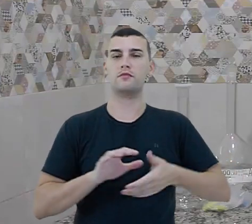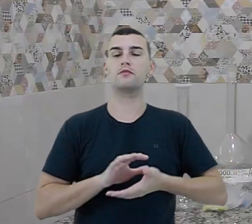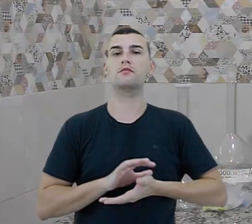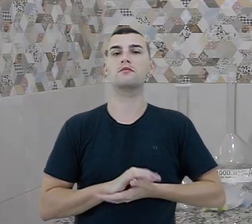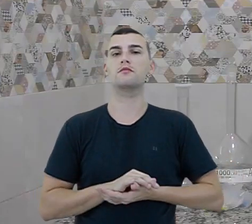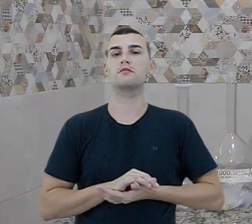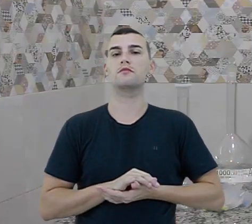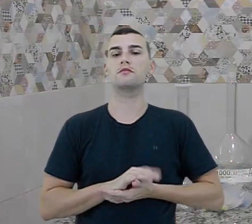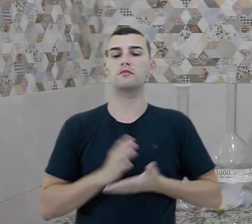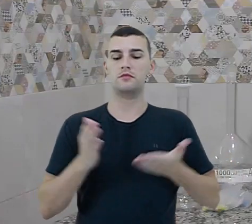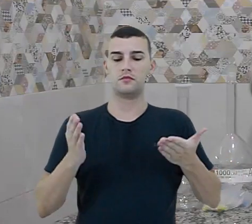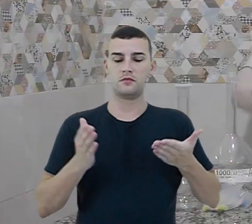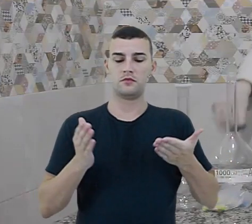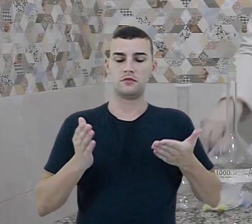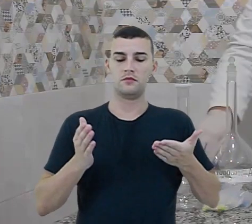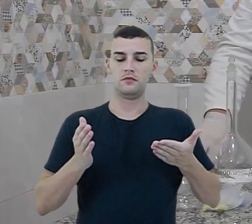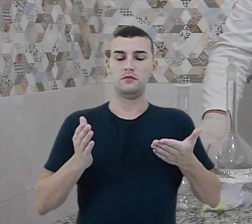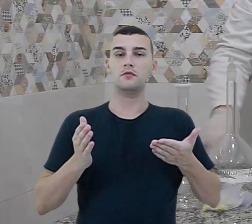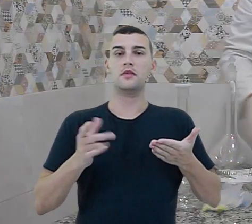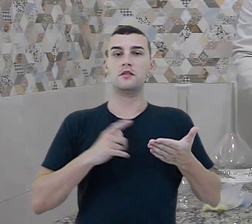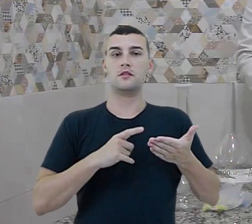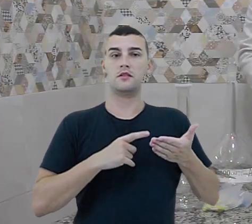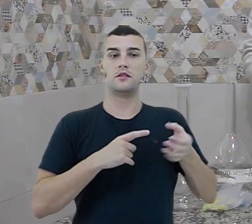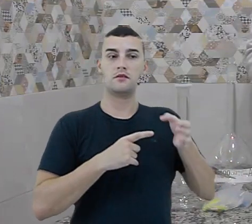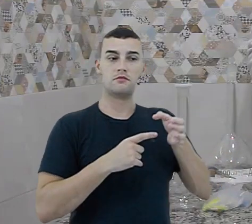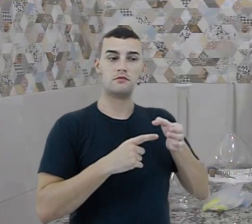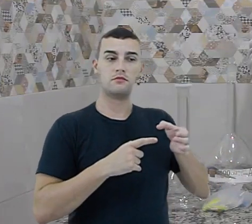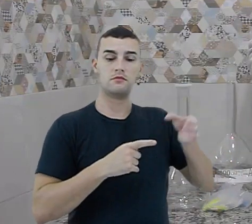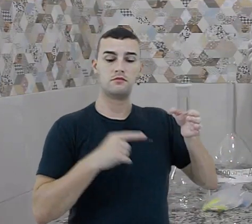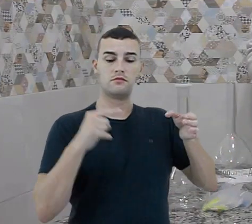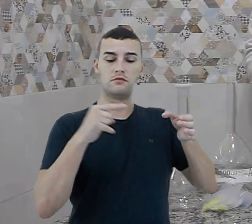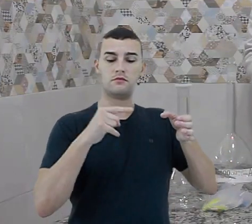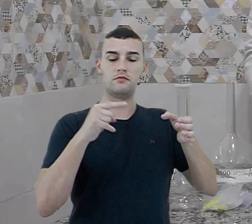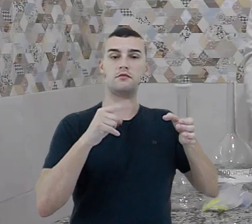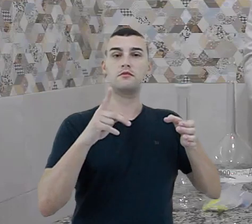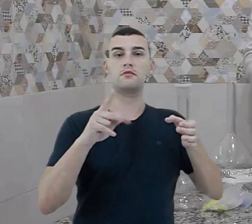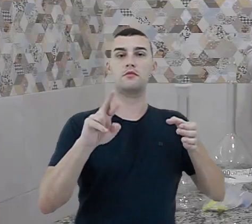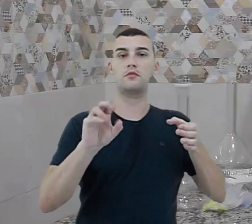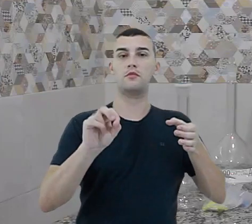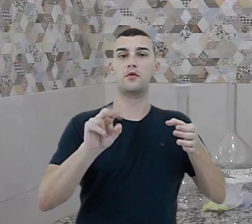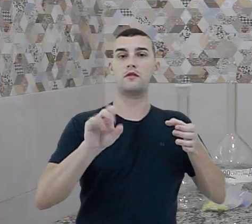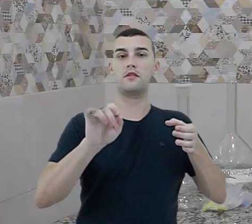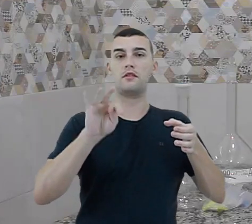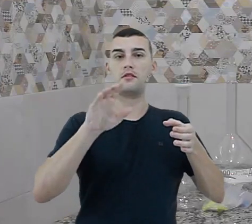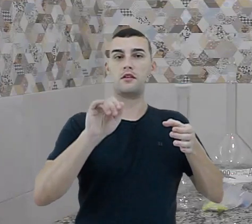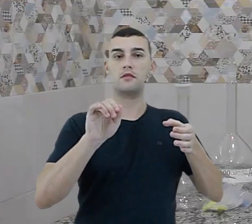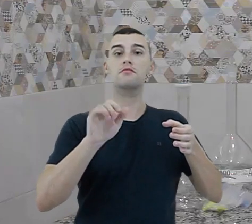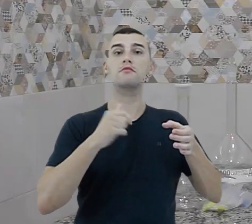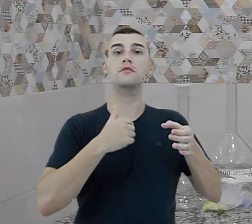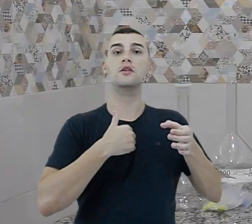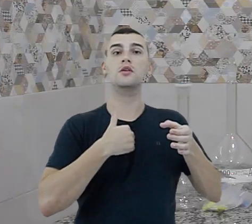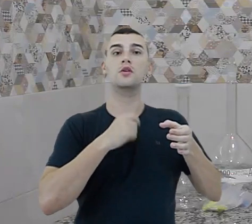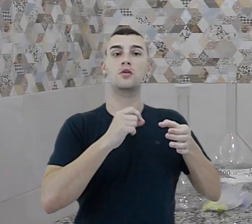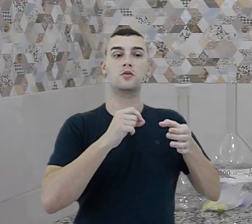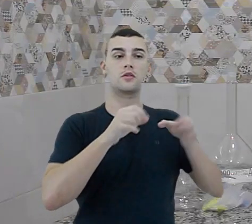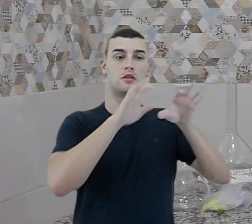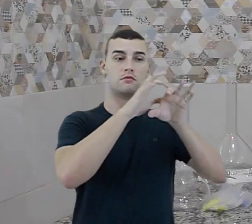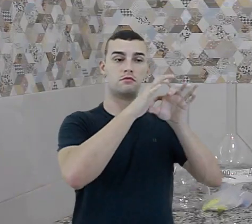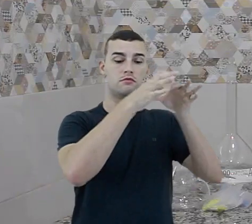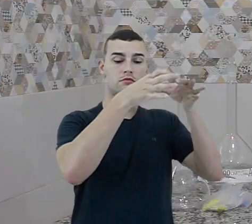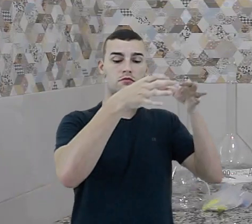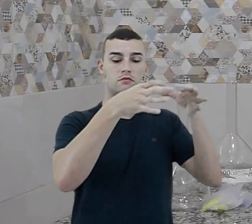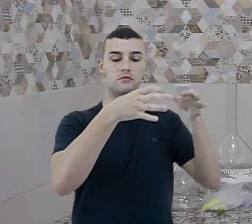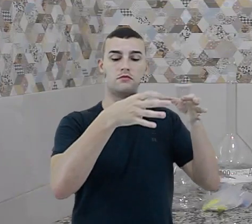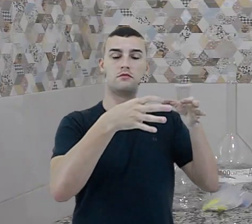dele e eu vou colocar aqui na superfície da proveta. Então eu venho, coloco na